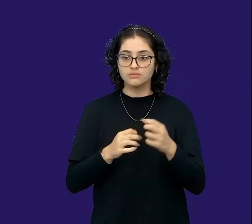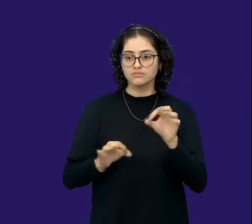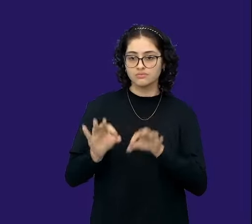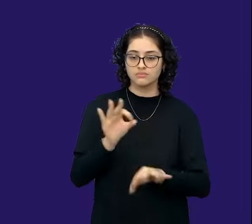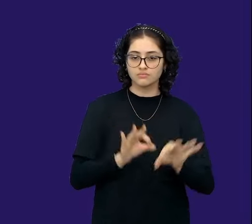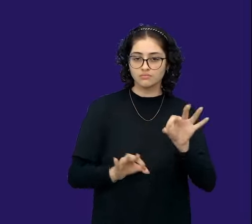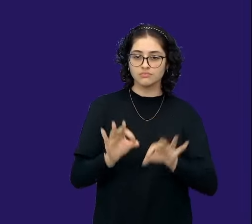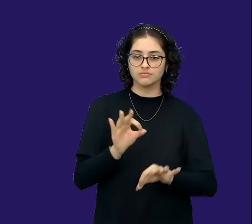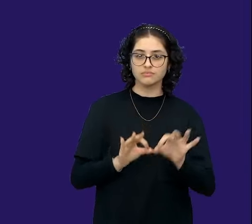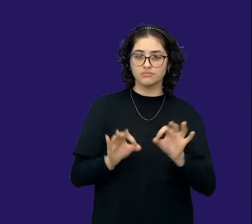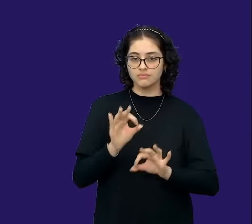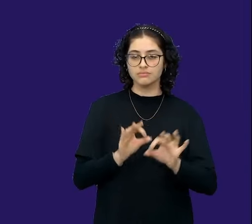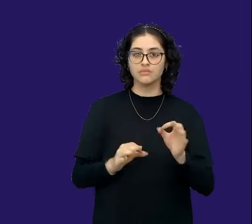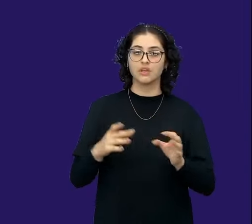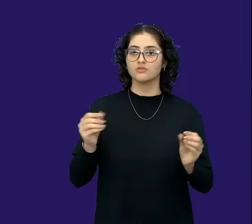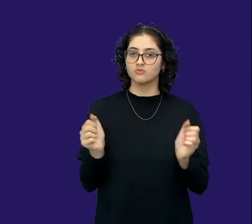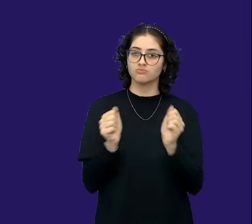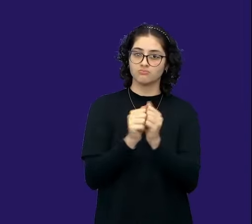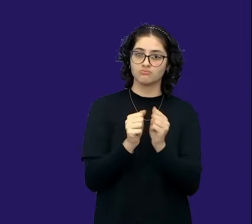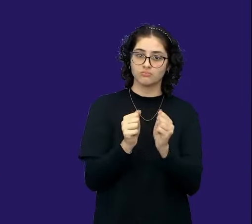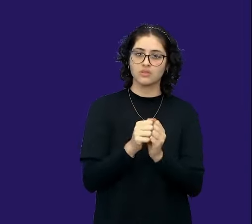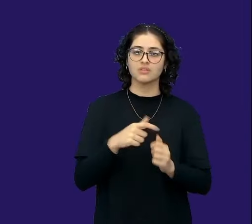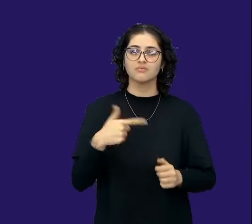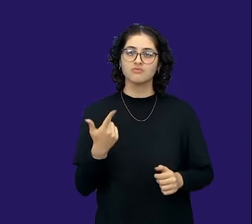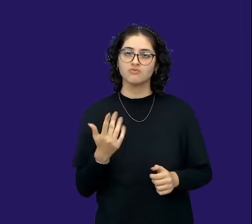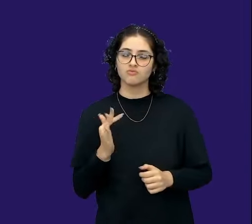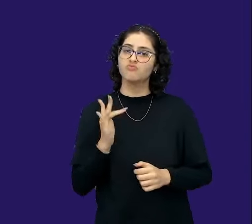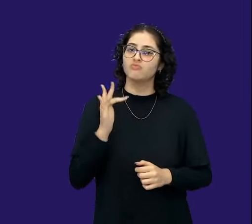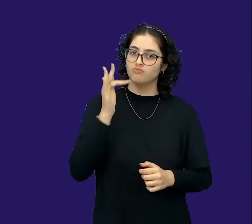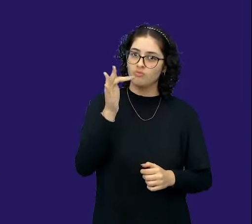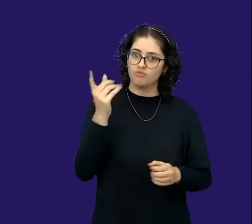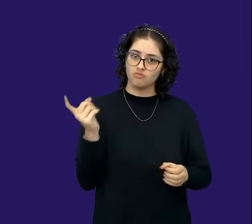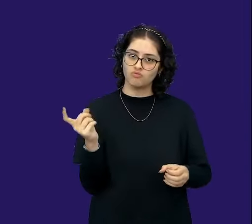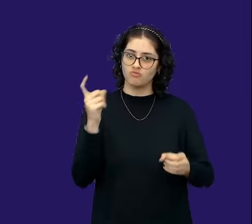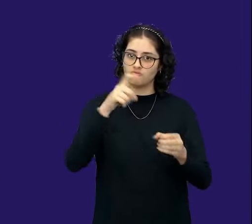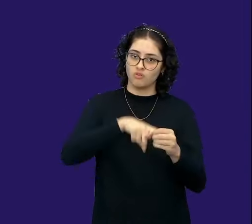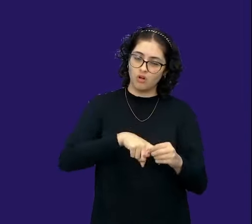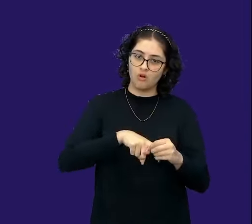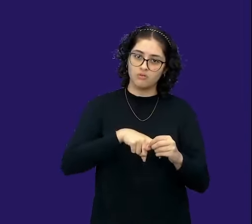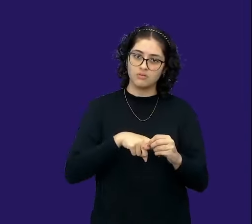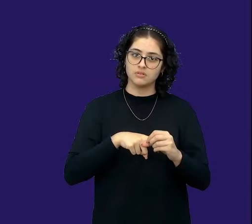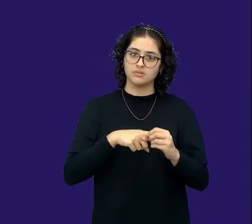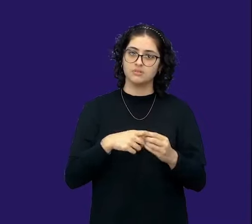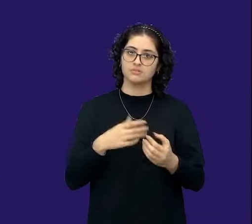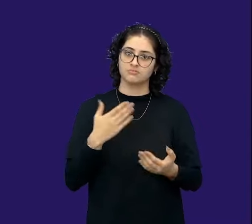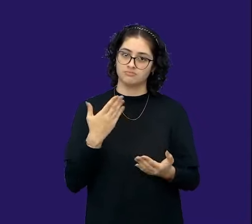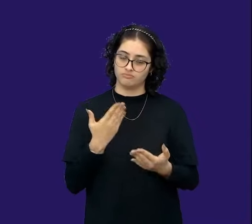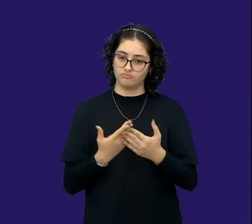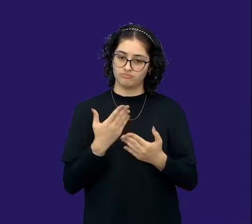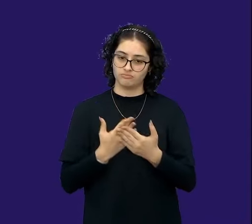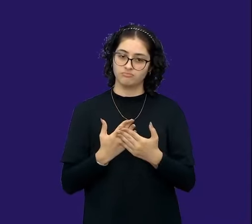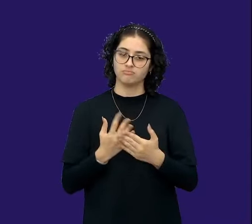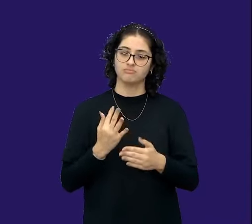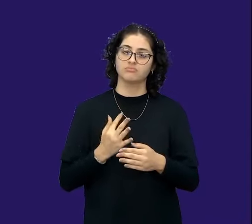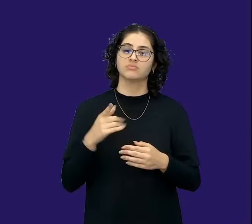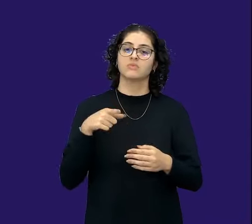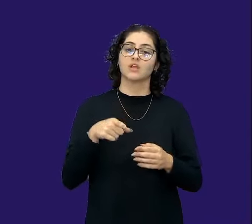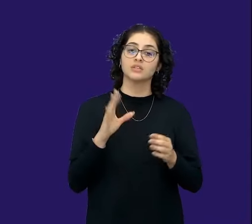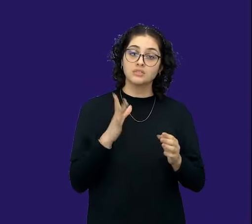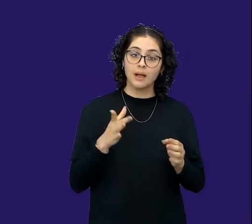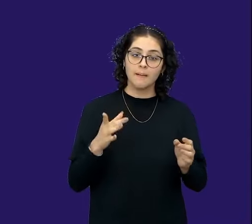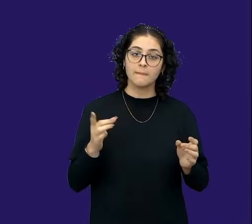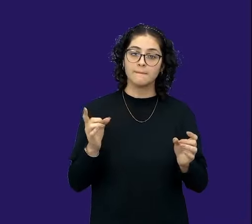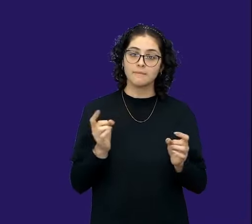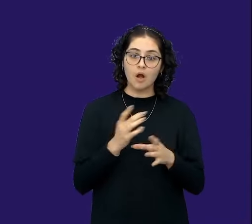organizar junto com vocês, para que quando retornarem, tivermos o retorno das férias, essa aplicação